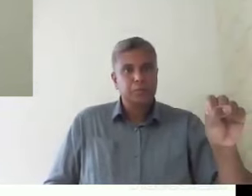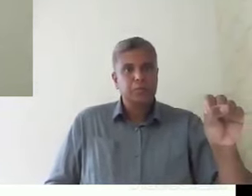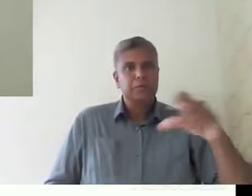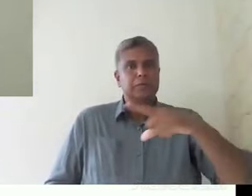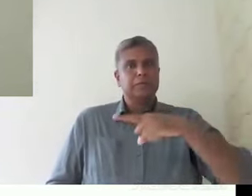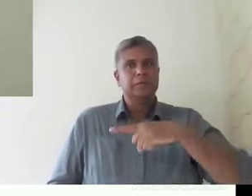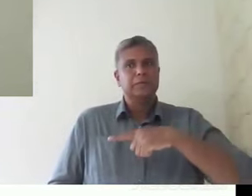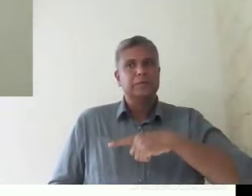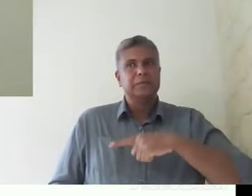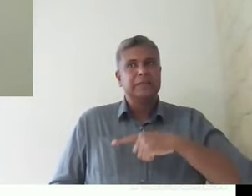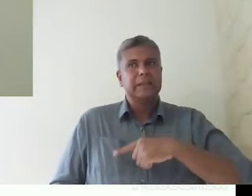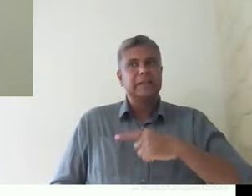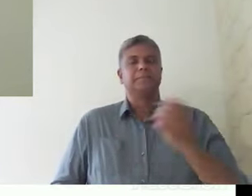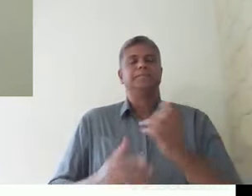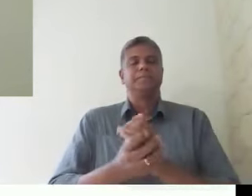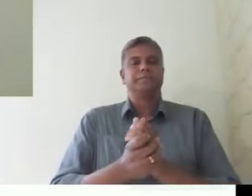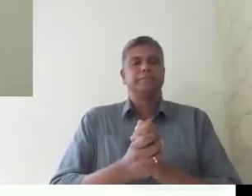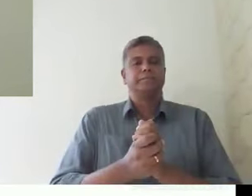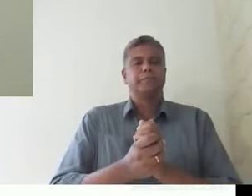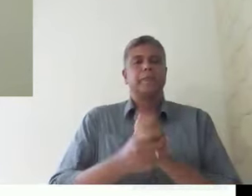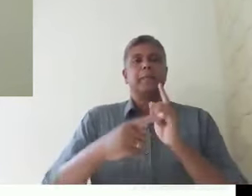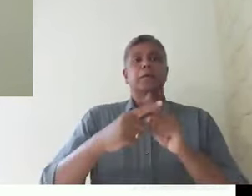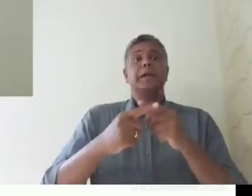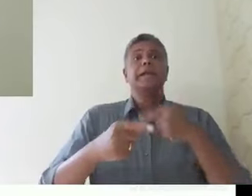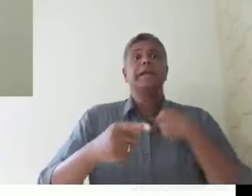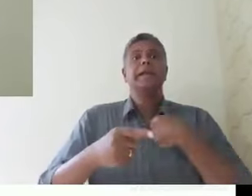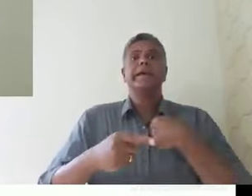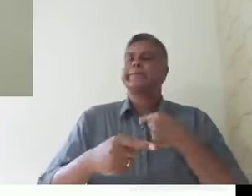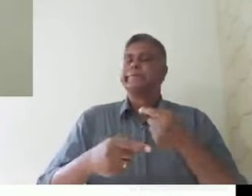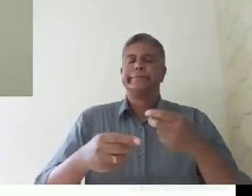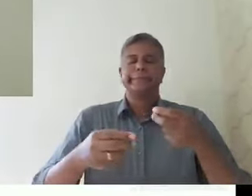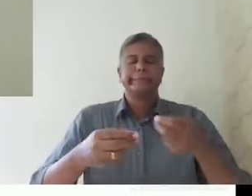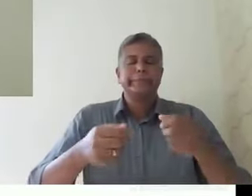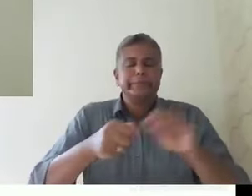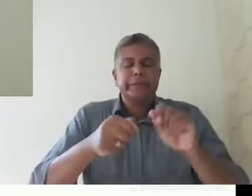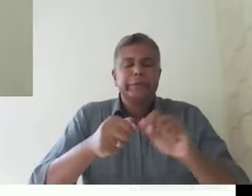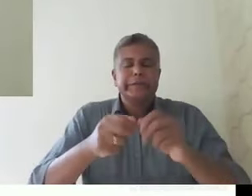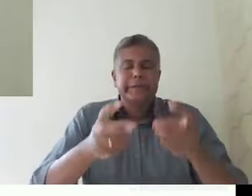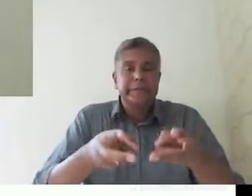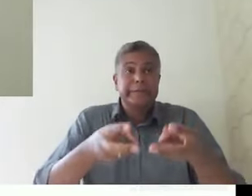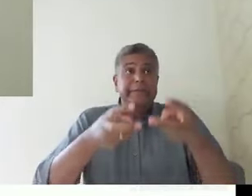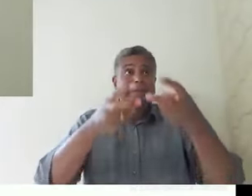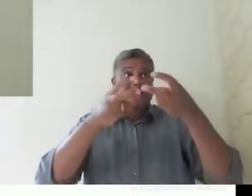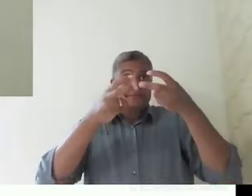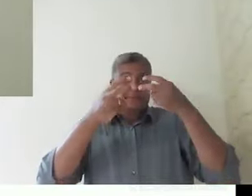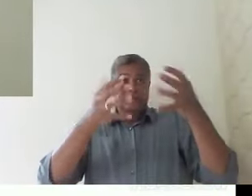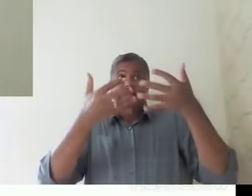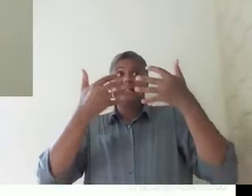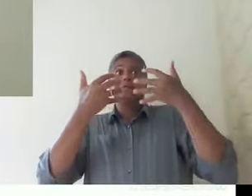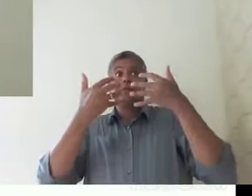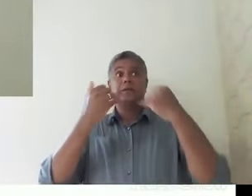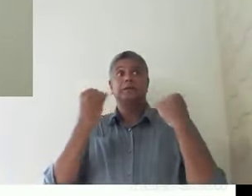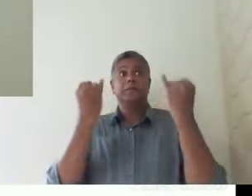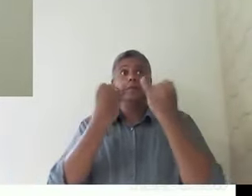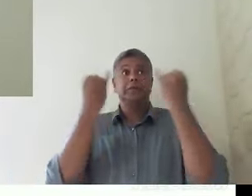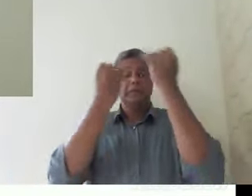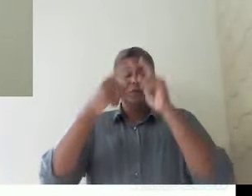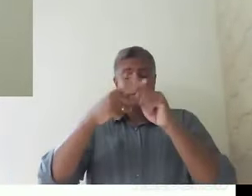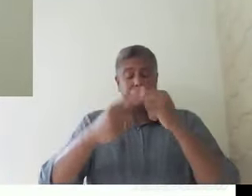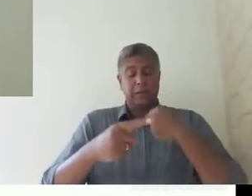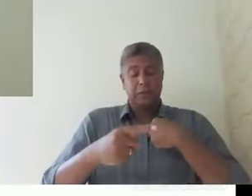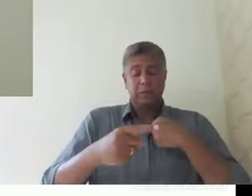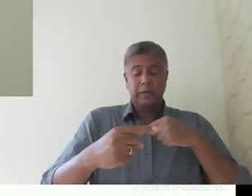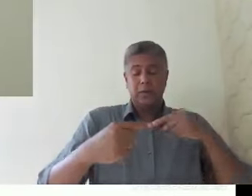que dá 3.600 segundos. Por que eu estou fazendo essa observação? Porque quando a gente